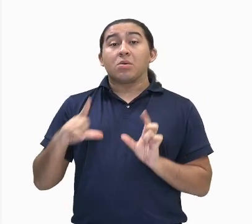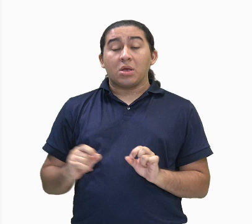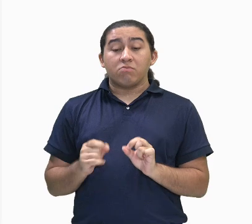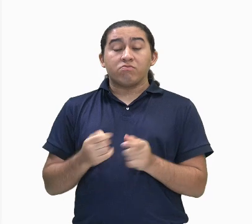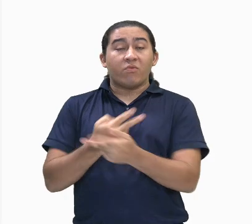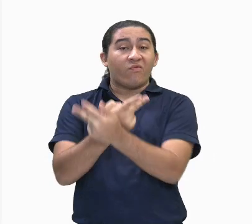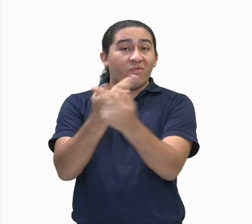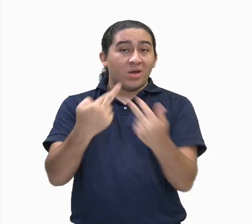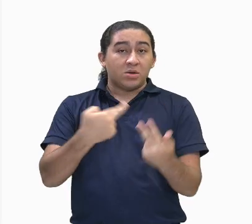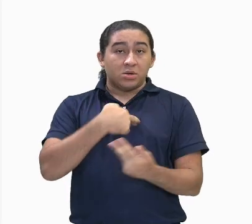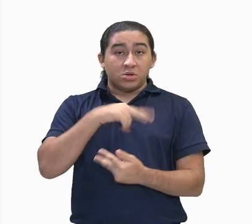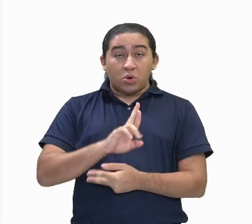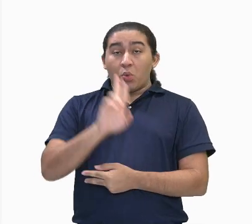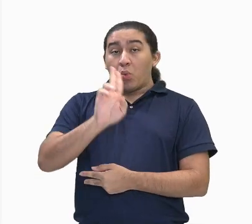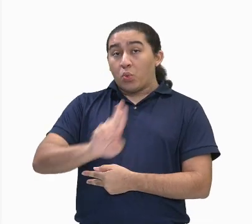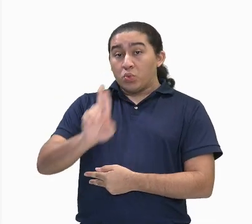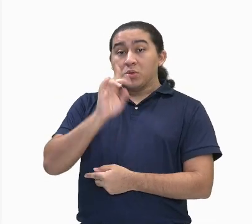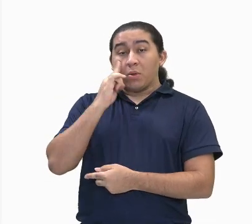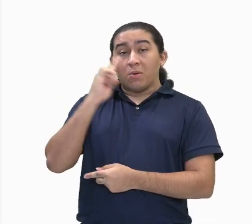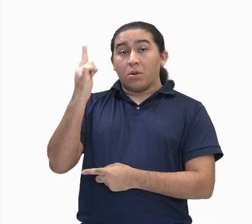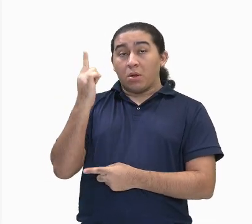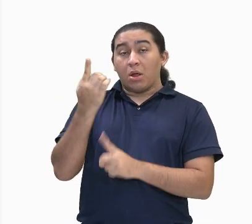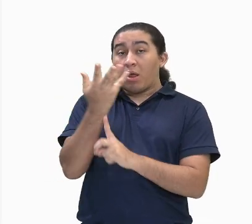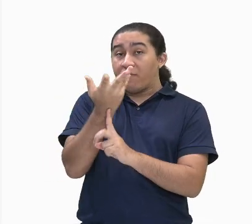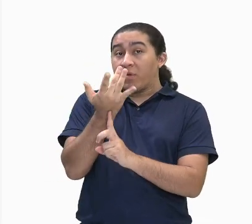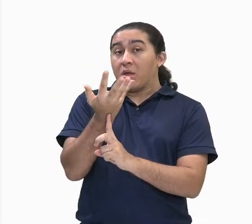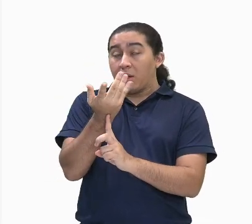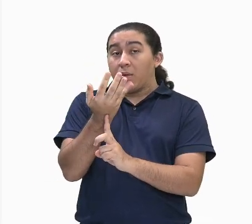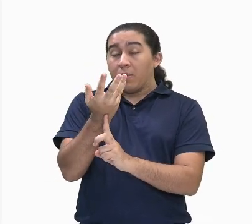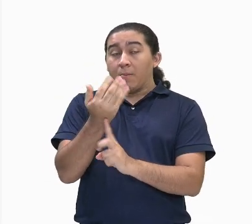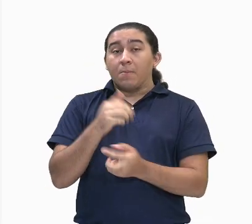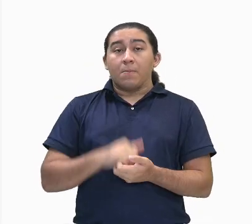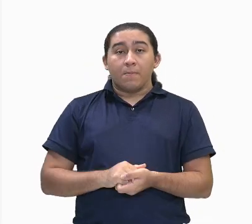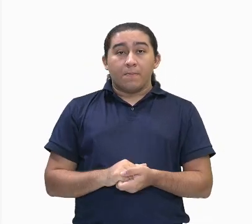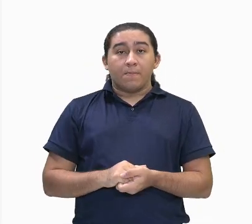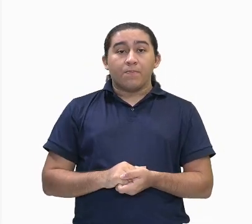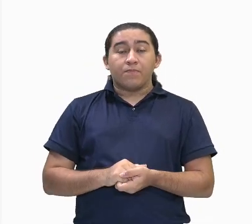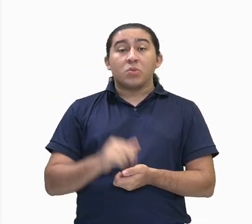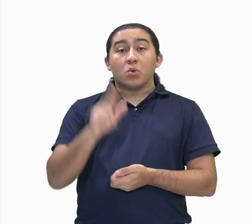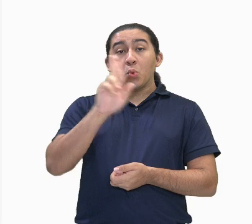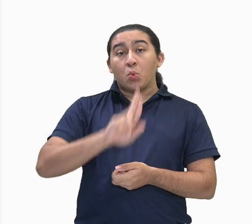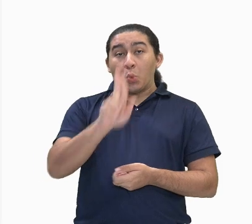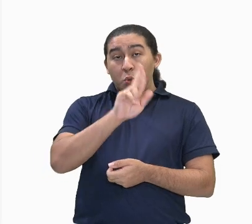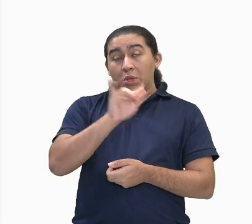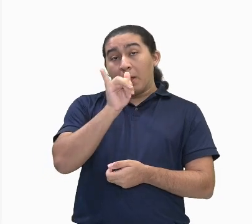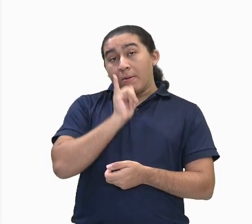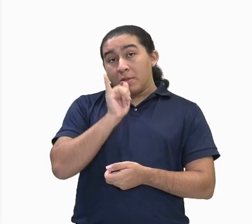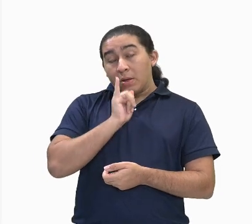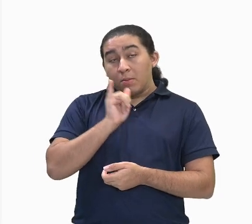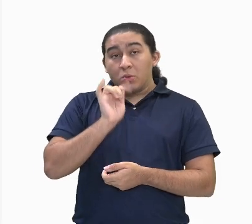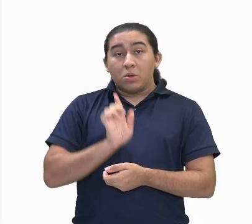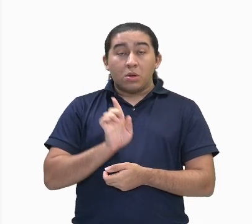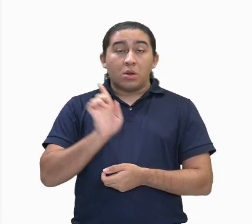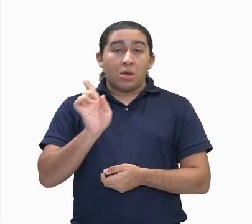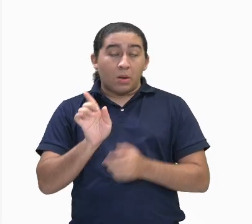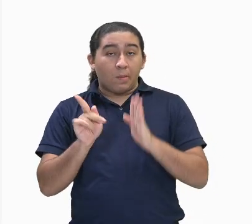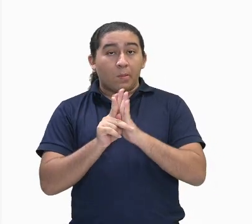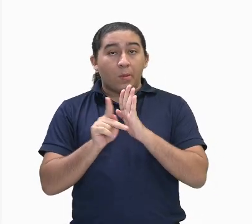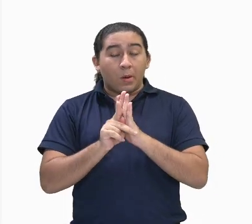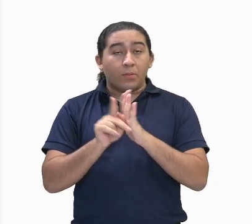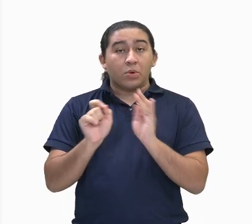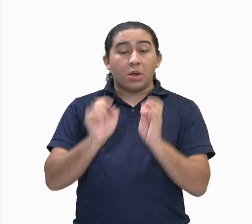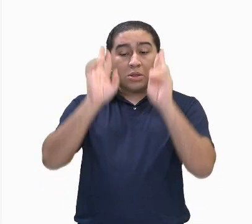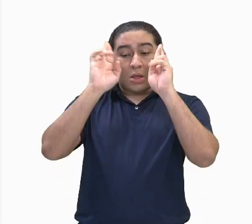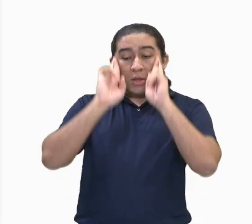diferentes religiões, que é a vela acesa, que se usa, por exemplo, no ofício memorial dos